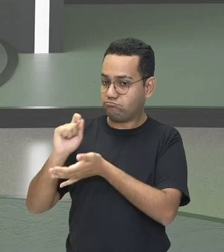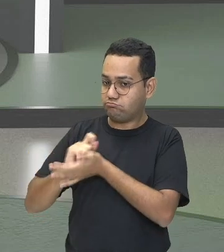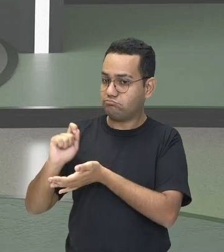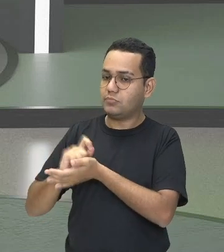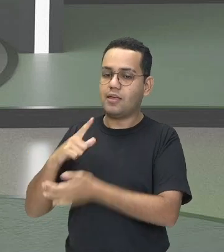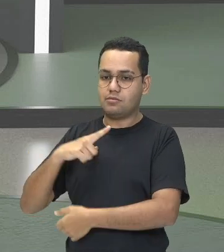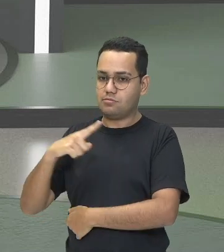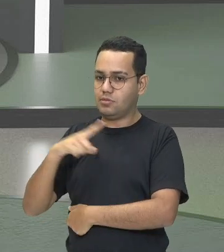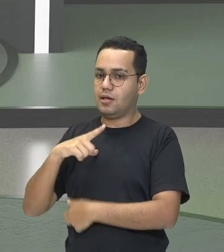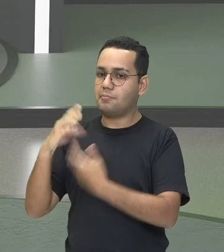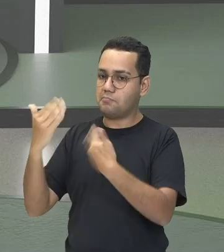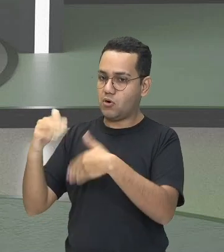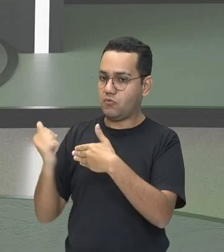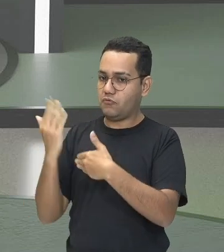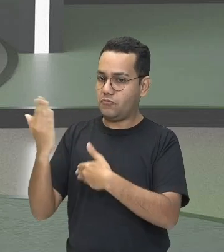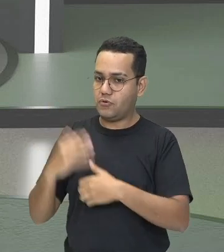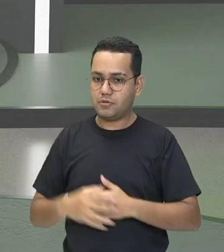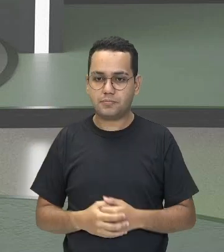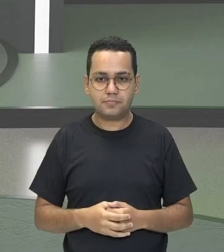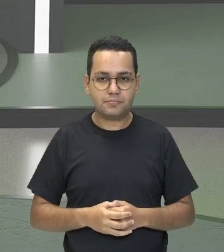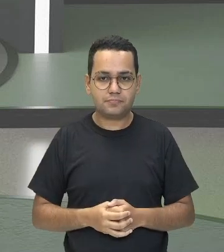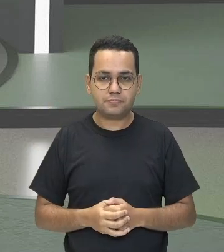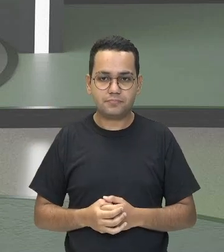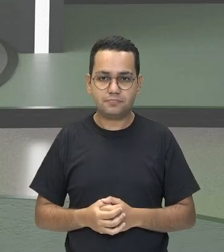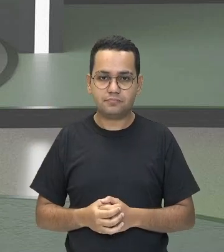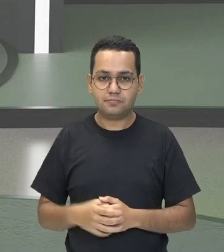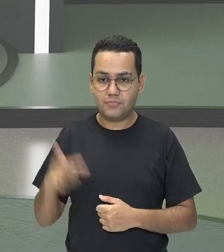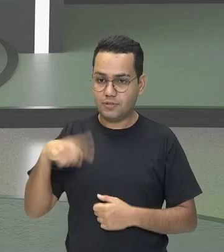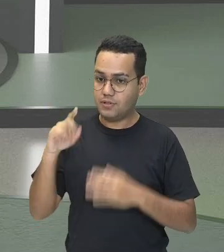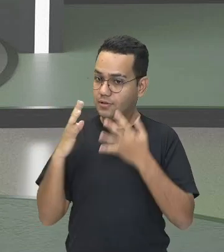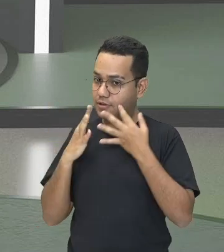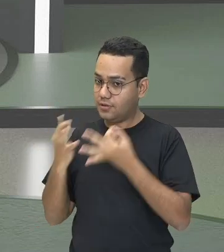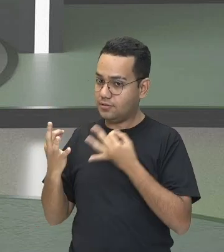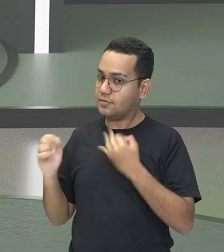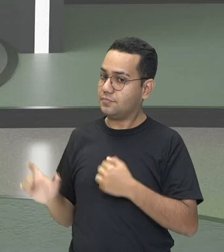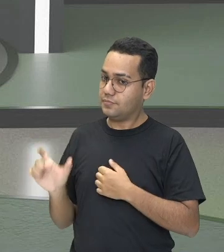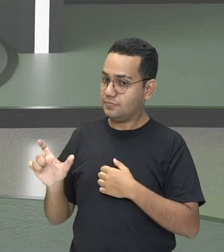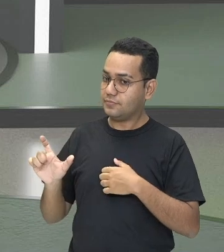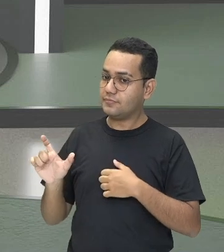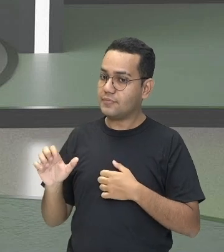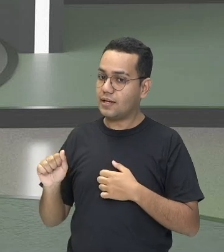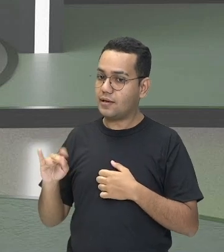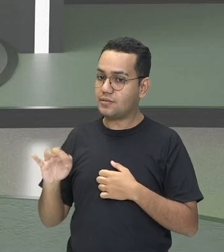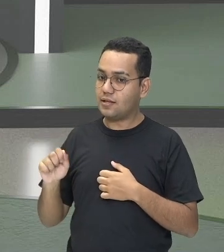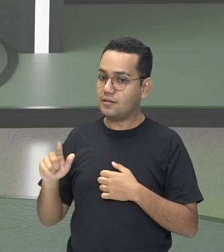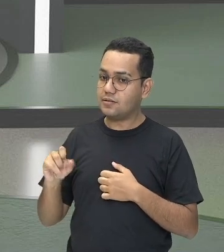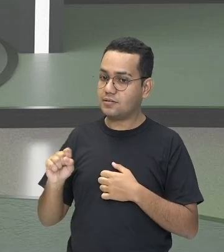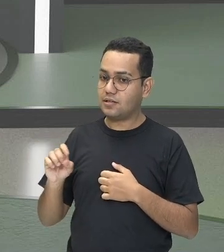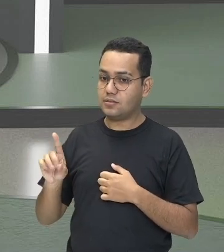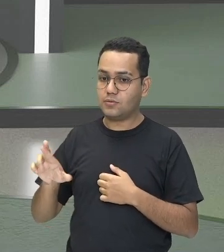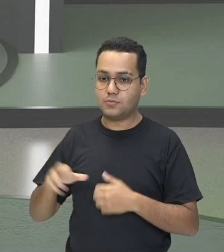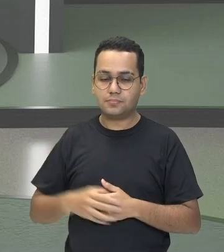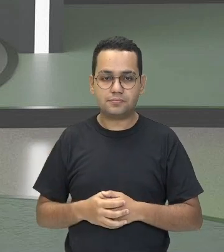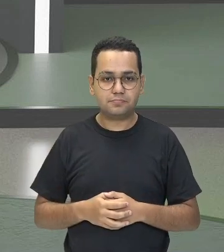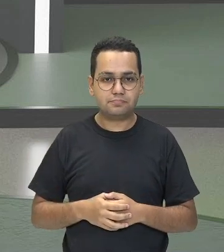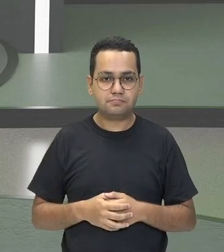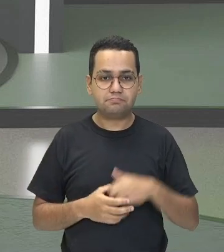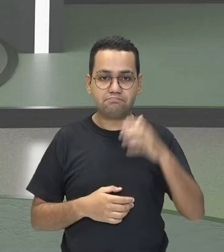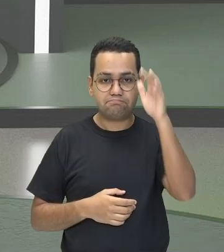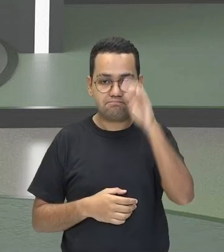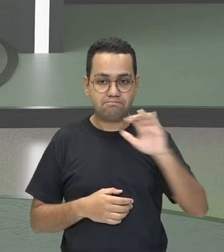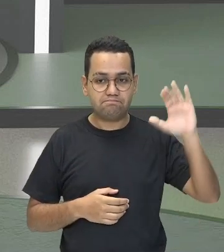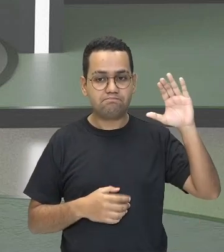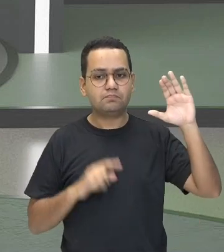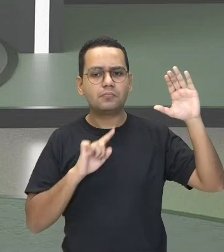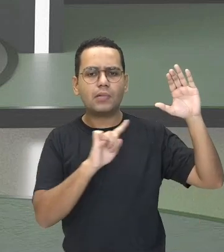vestibular talvez em avaliações também então preste atenção tá nós temos ali superfí de contato e